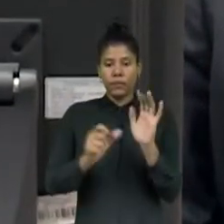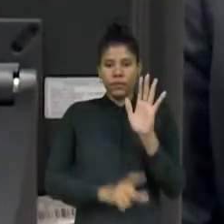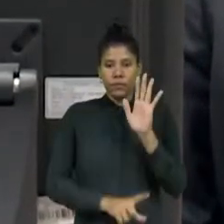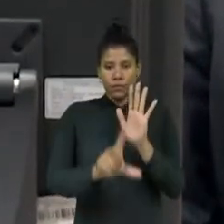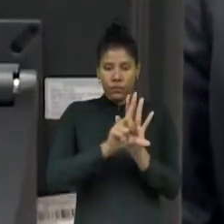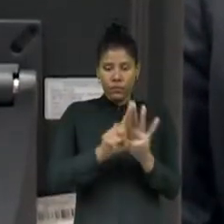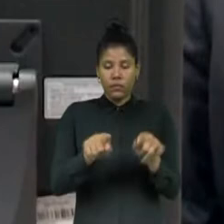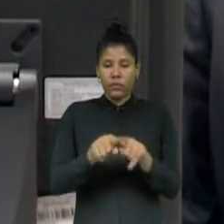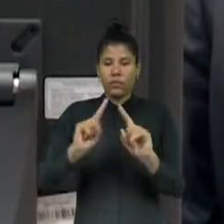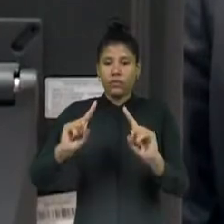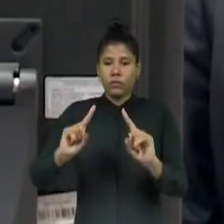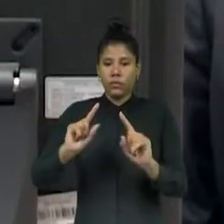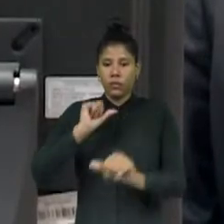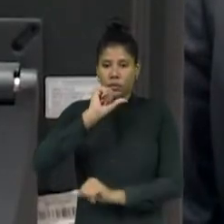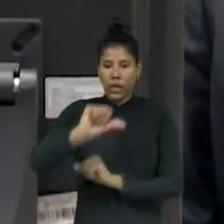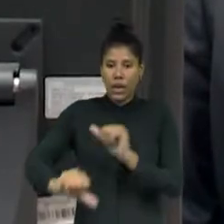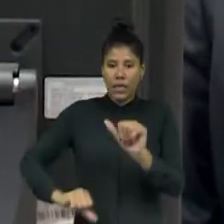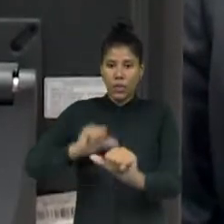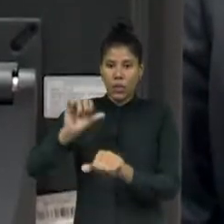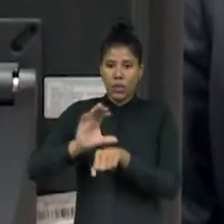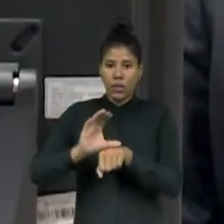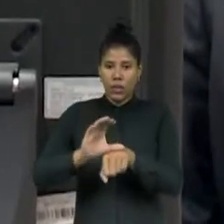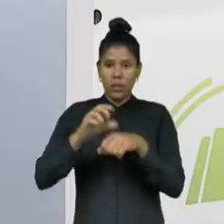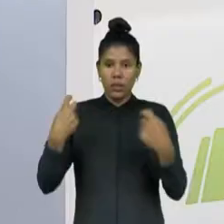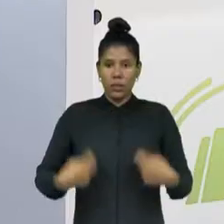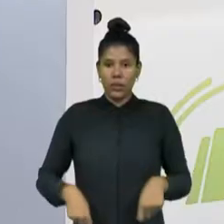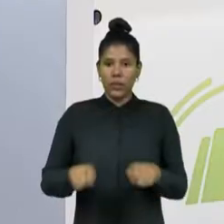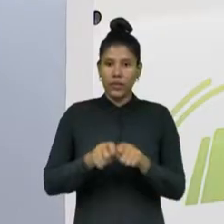mudanças constitucionais que precisam ser realizadas.